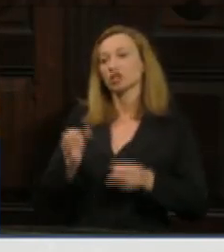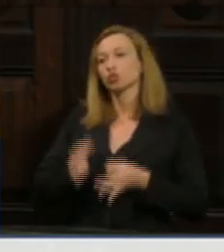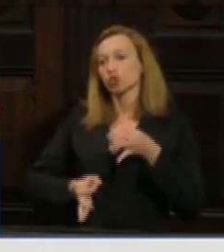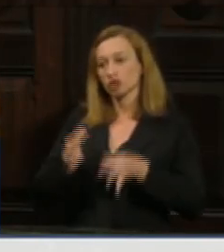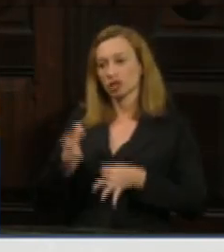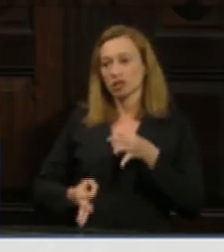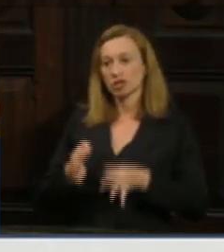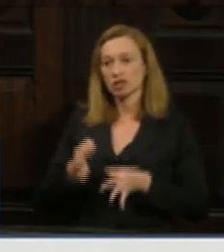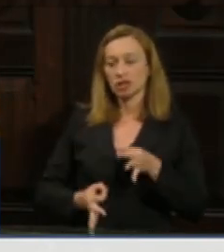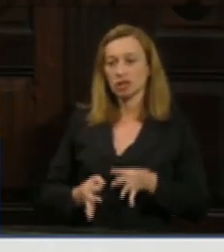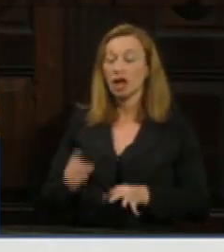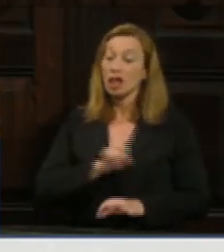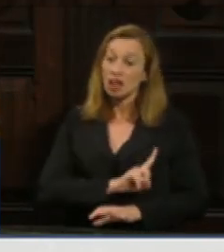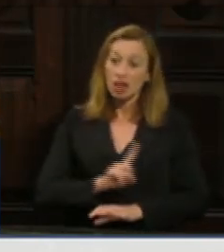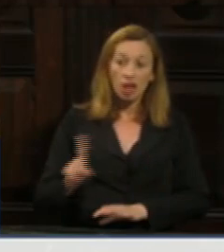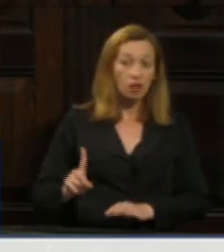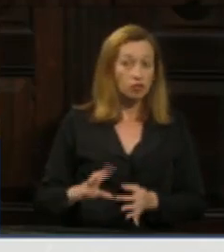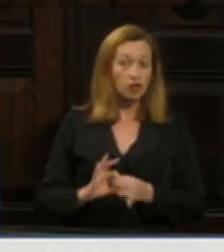identidades são